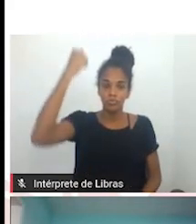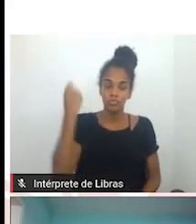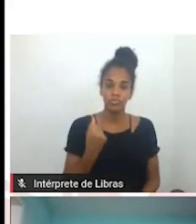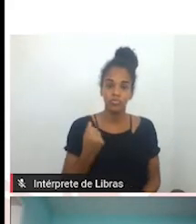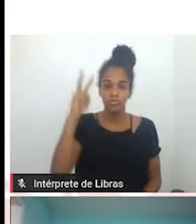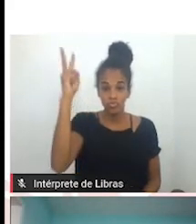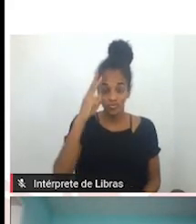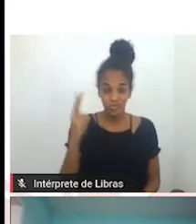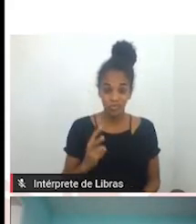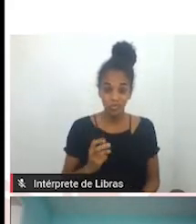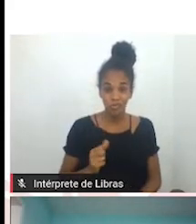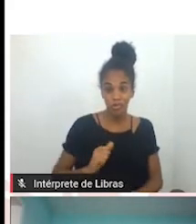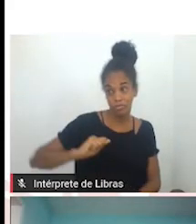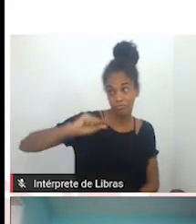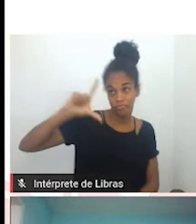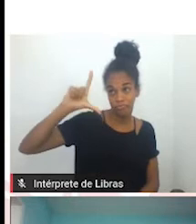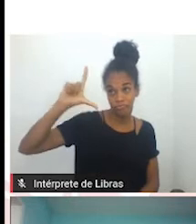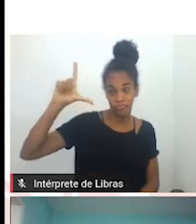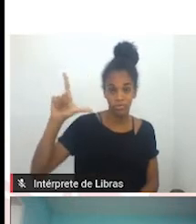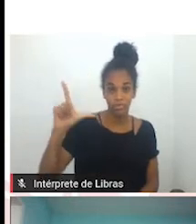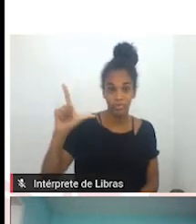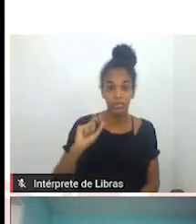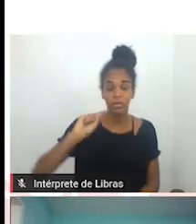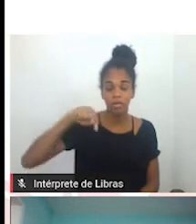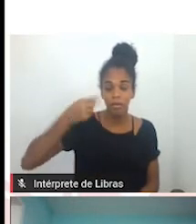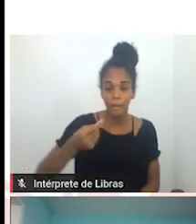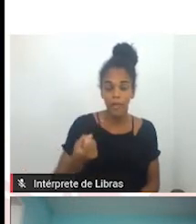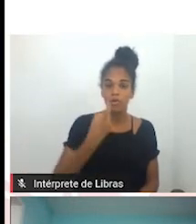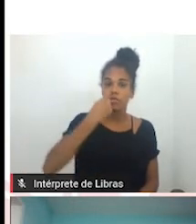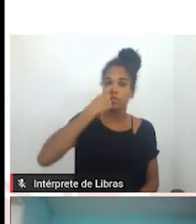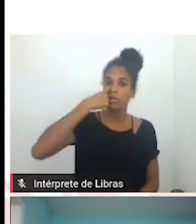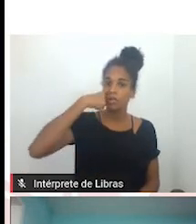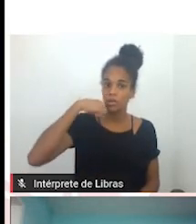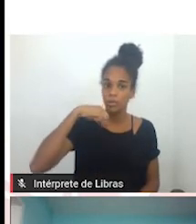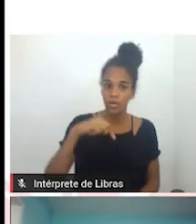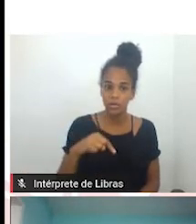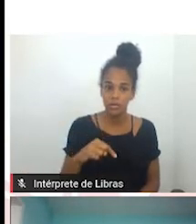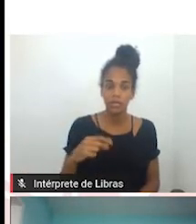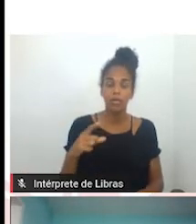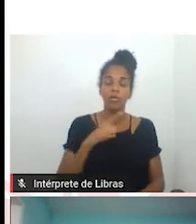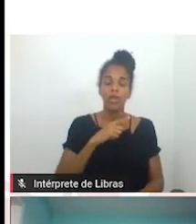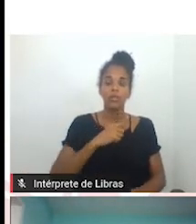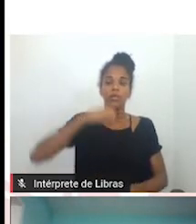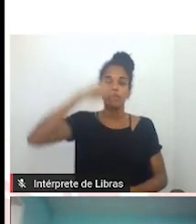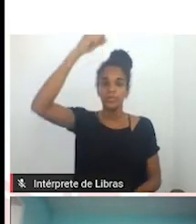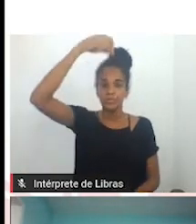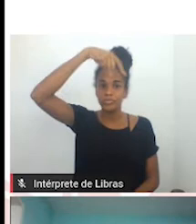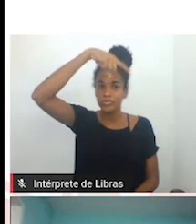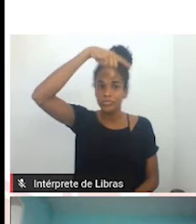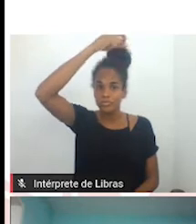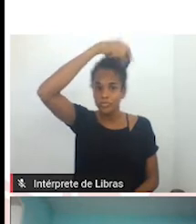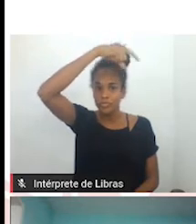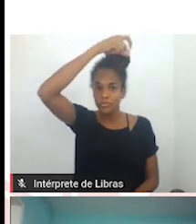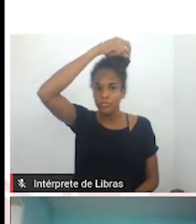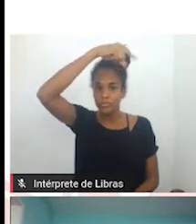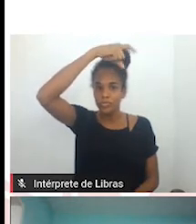duas bombas de sedação contínua preparadas, porque após a intubação tem que colocar logo para o paciente manter-se sedado, para ele não estubar, para